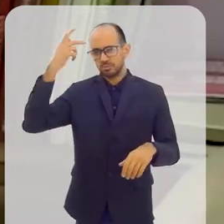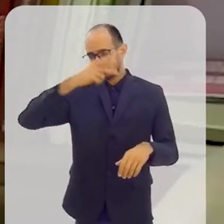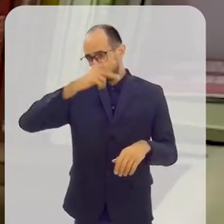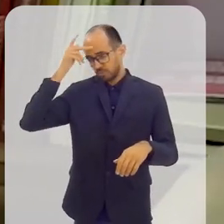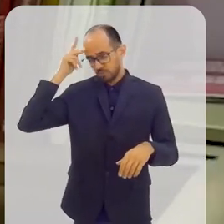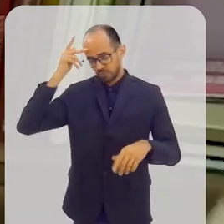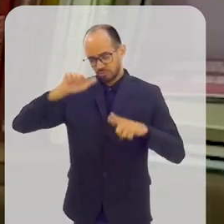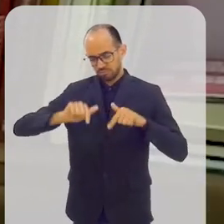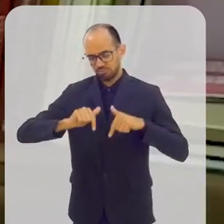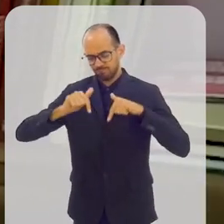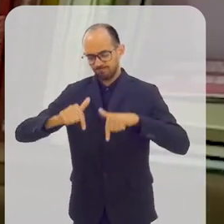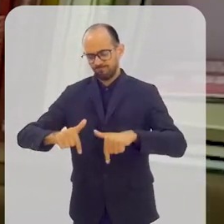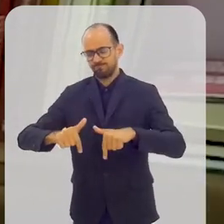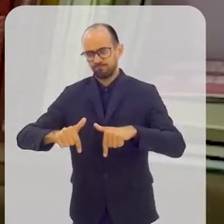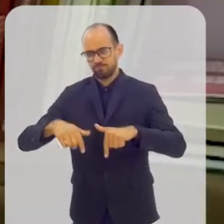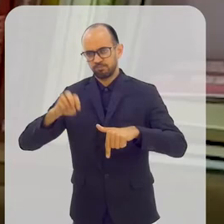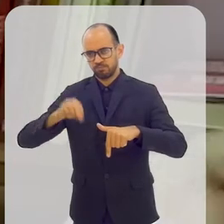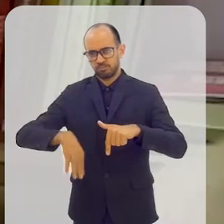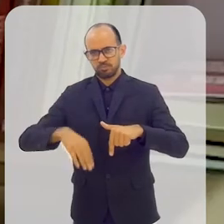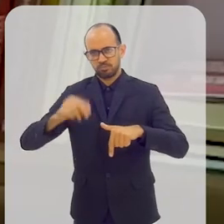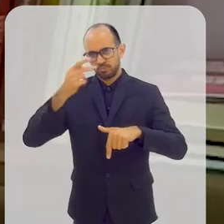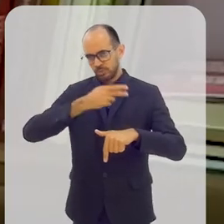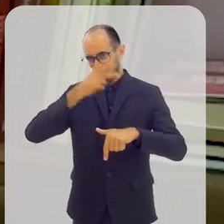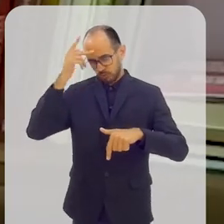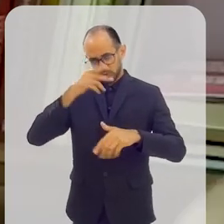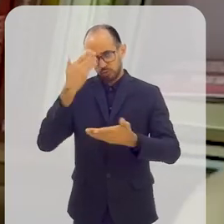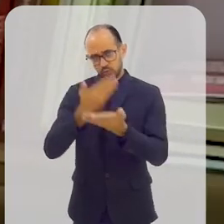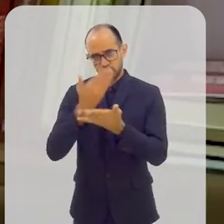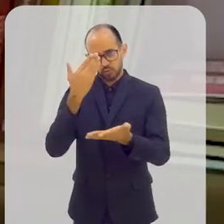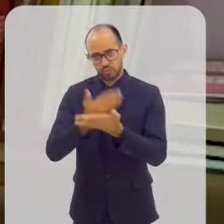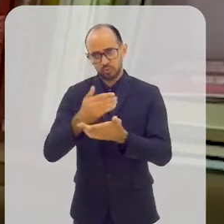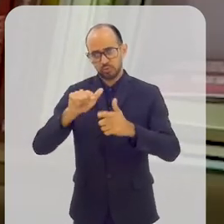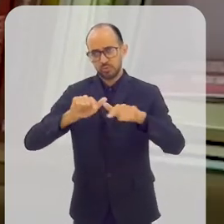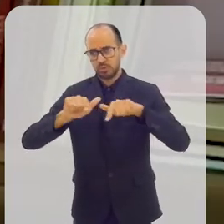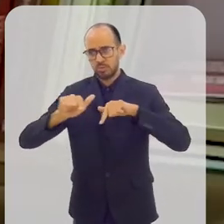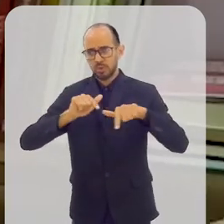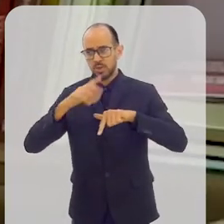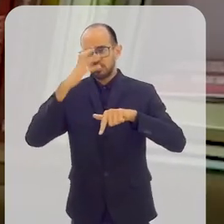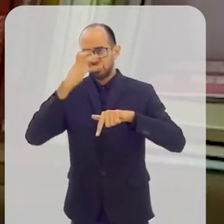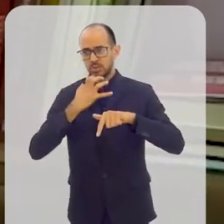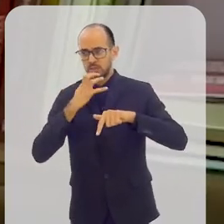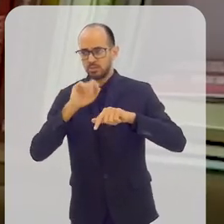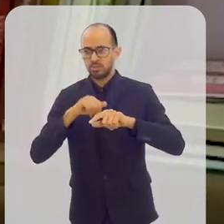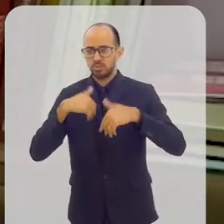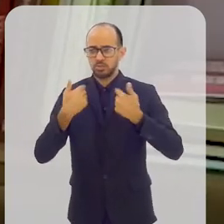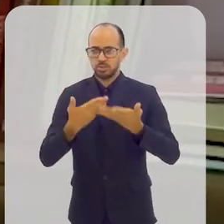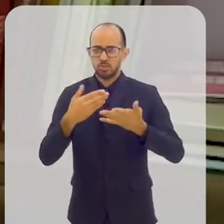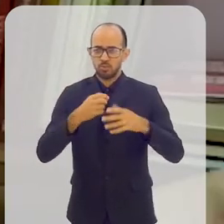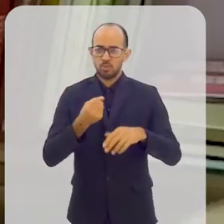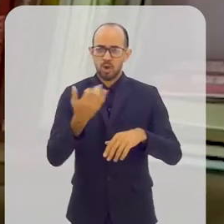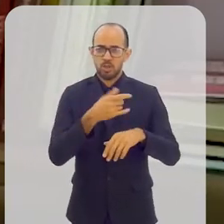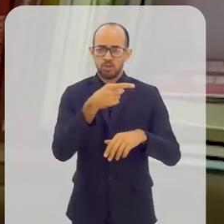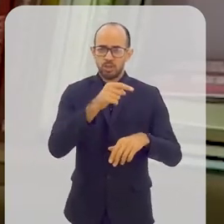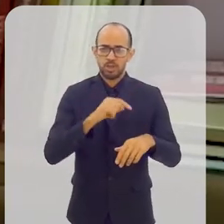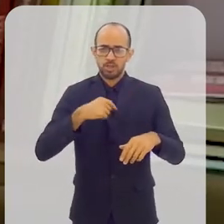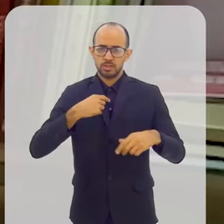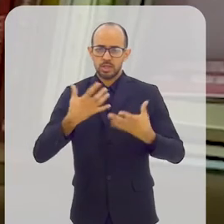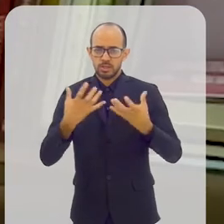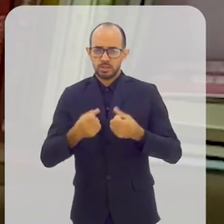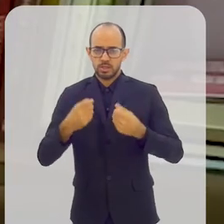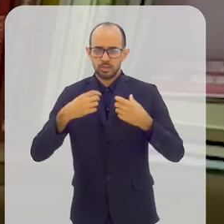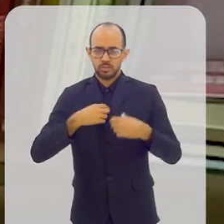São todas pessoas muito dedicadas. São pessoas que estudam, que trabalham seriamente. E quando eles